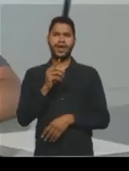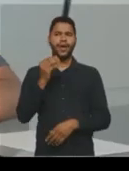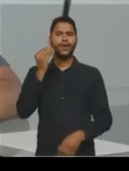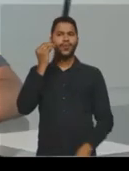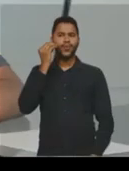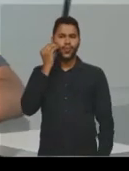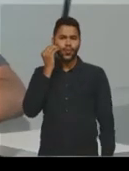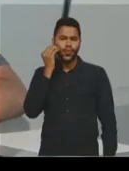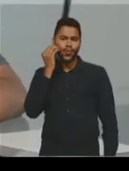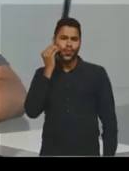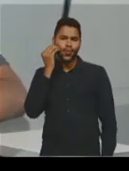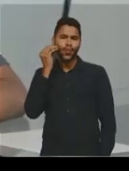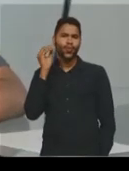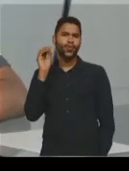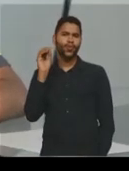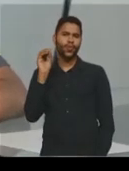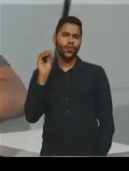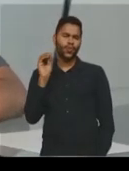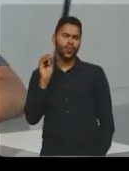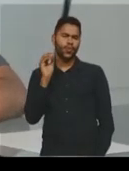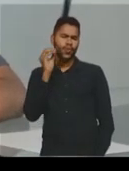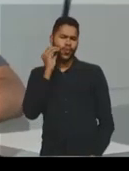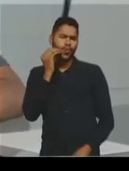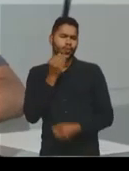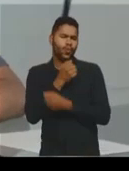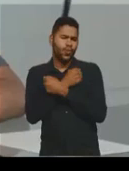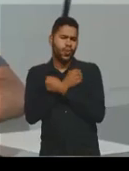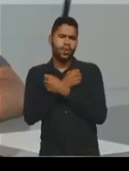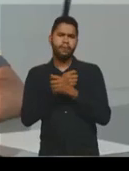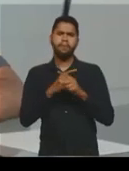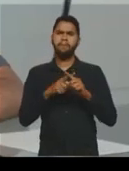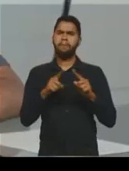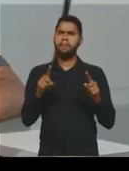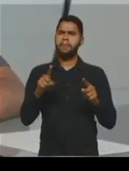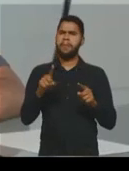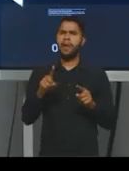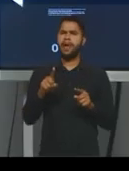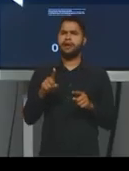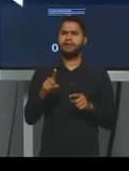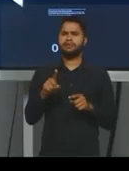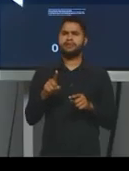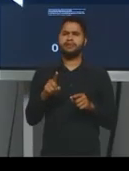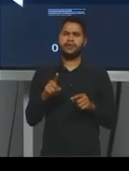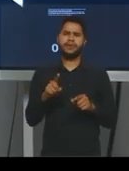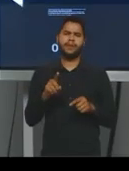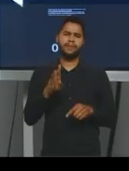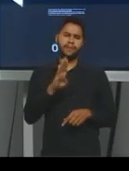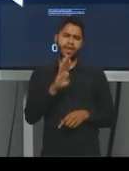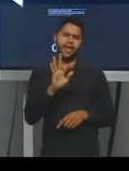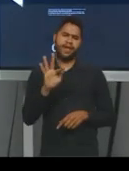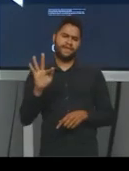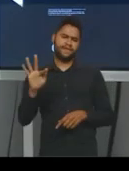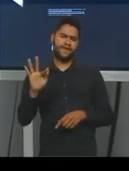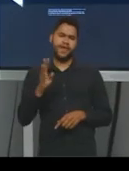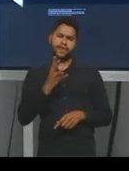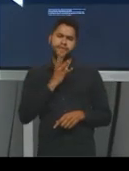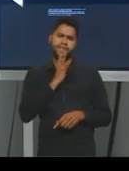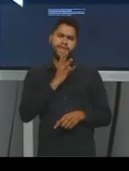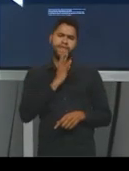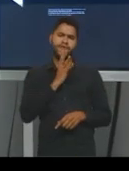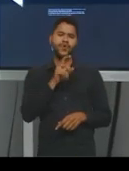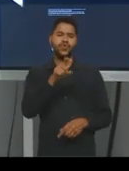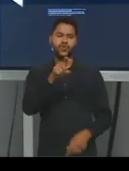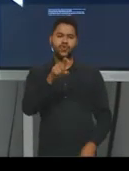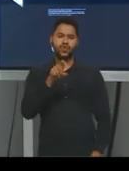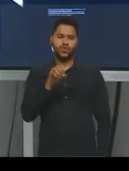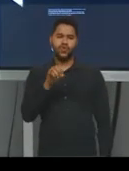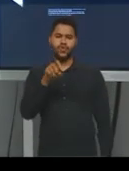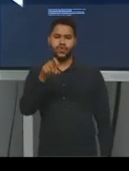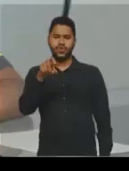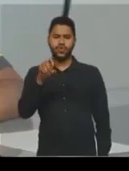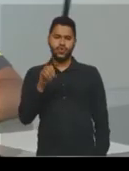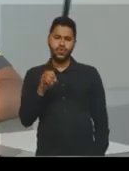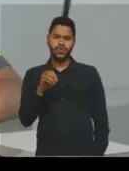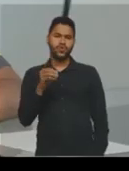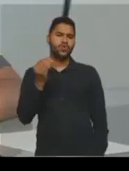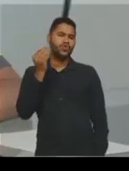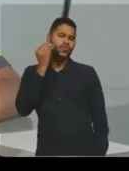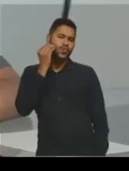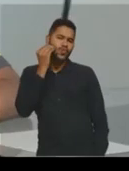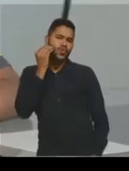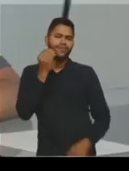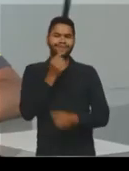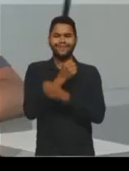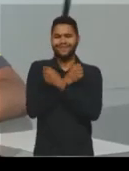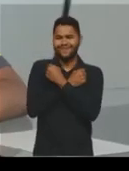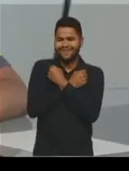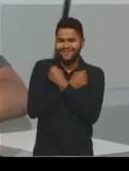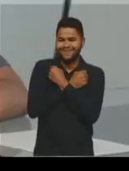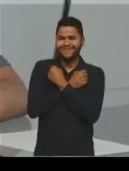LOL é conhecida, bem né? conhecida. E a Best Friend também. Também. E show, fica aí, ó. Kisses and